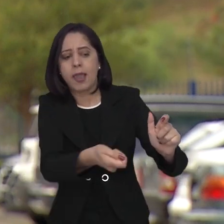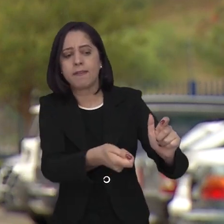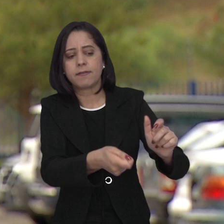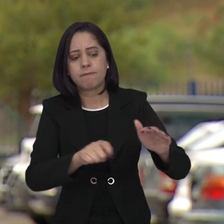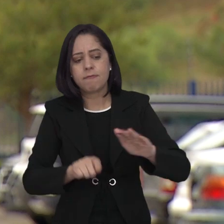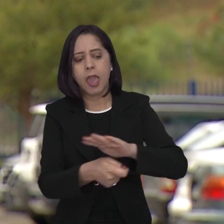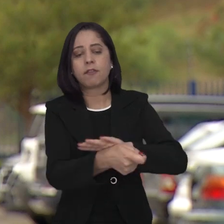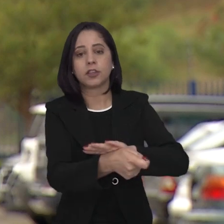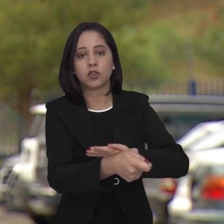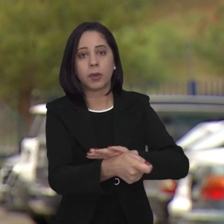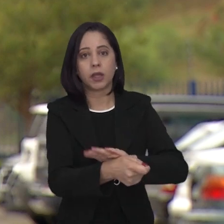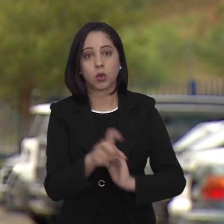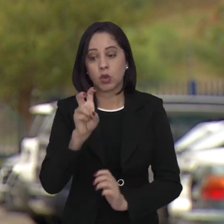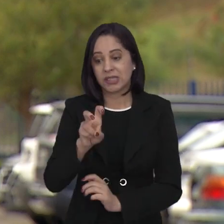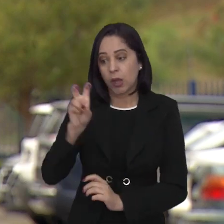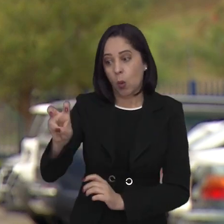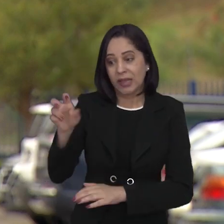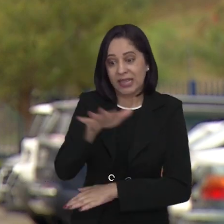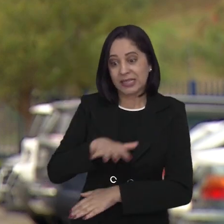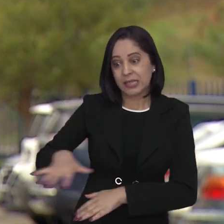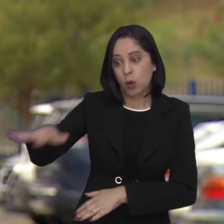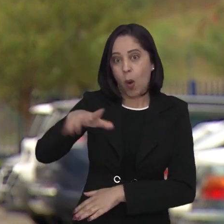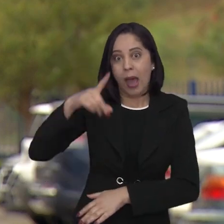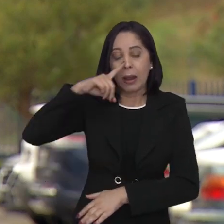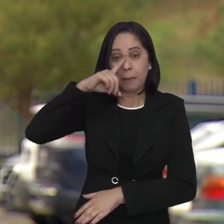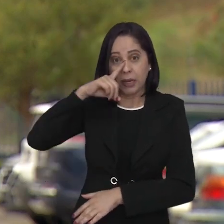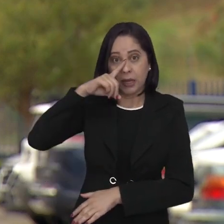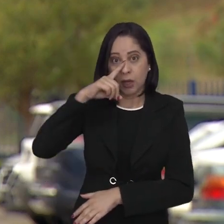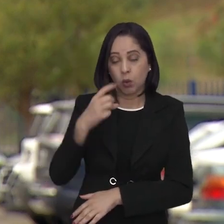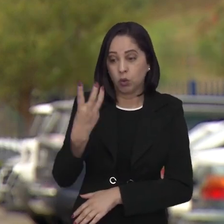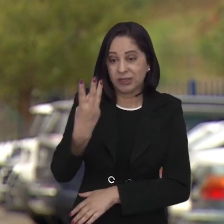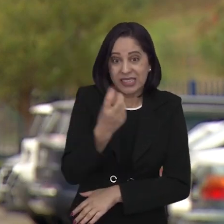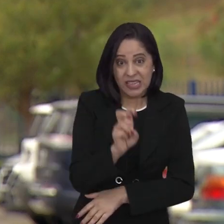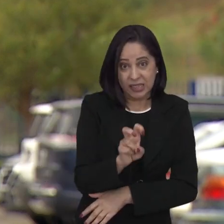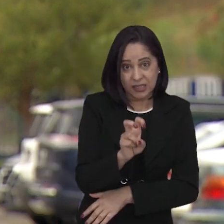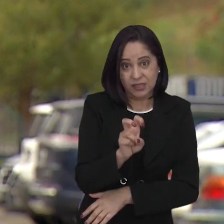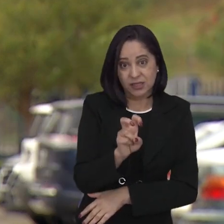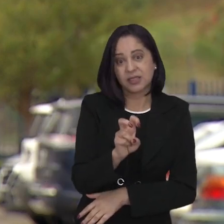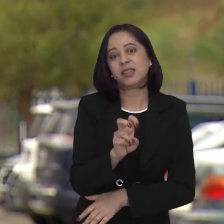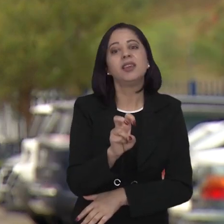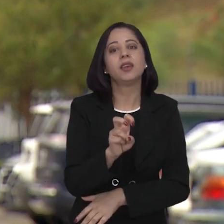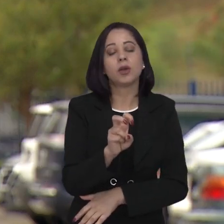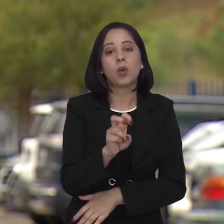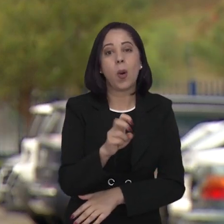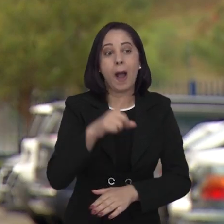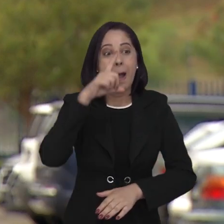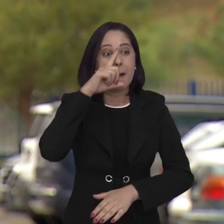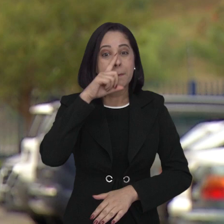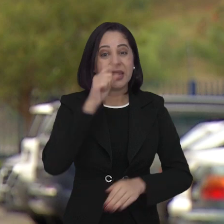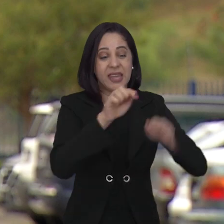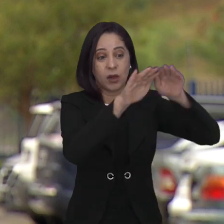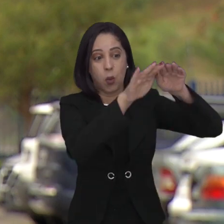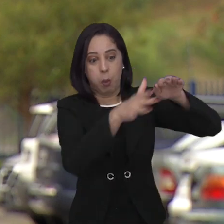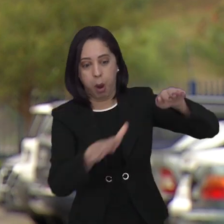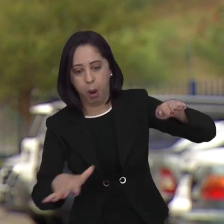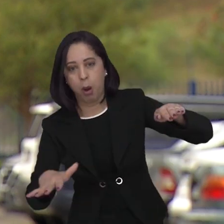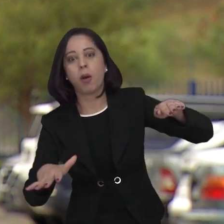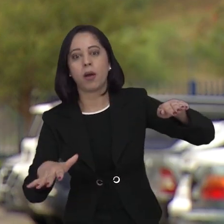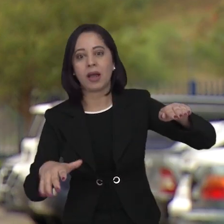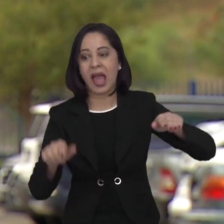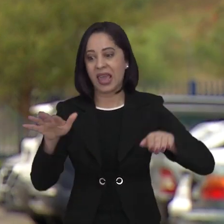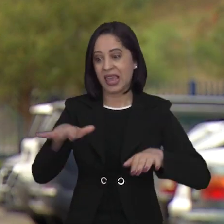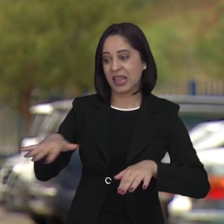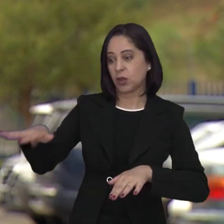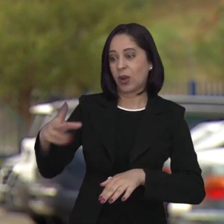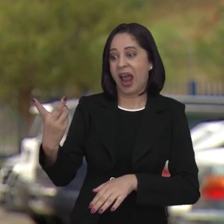são 55 áreas consideradas de risco. 35 delas apresentam perigo de deslizamento,